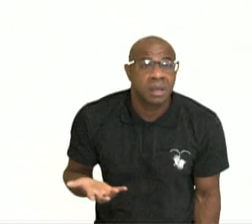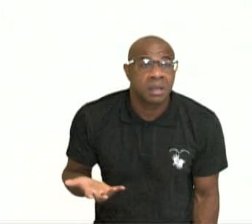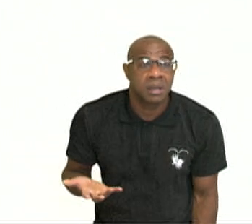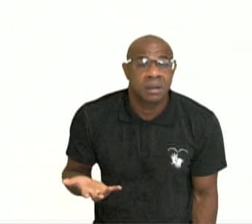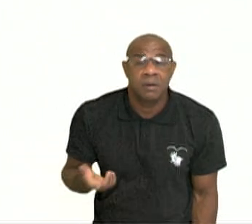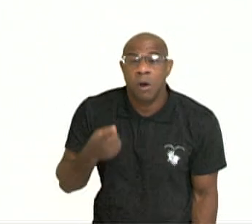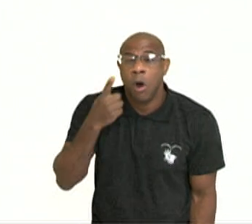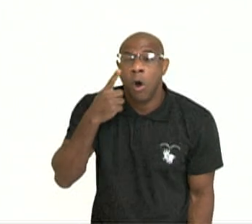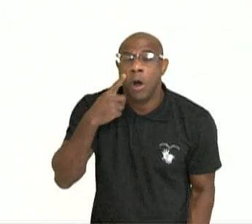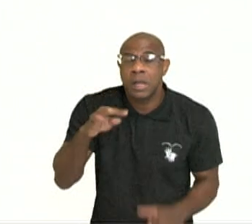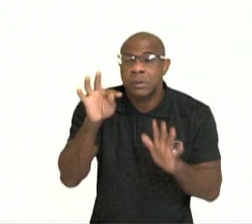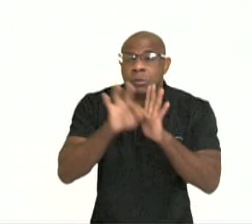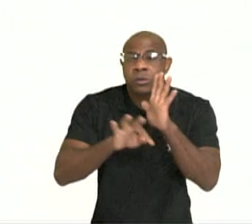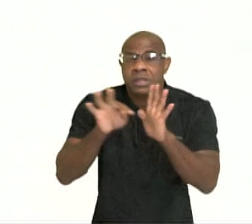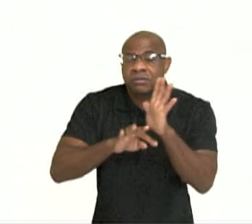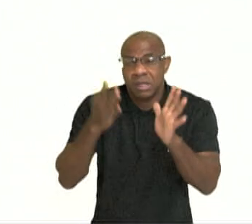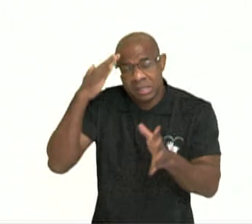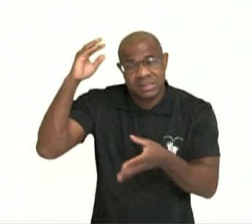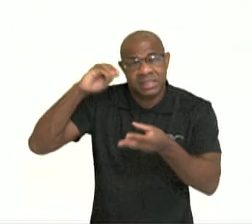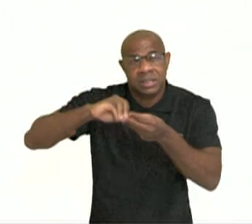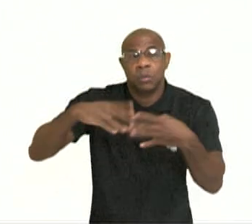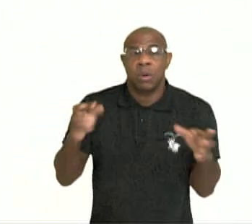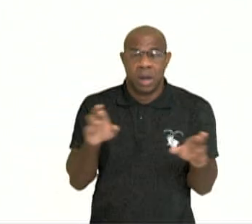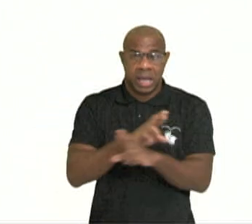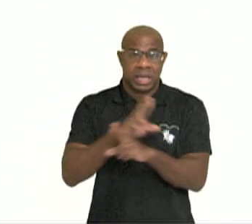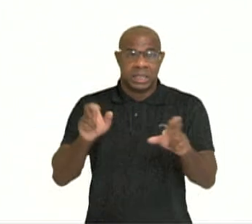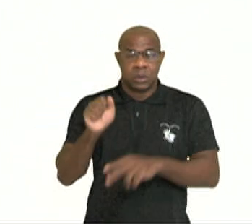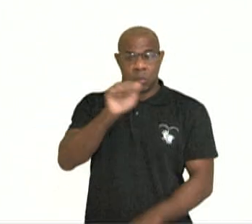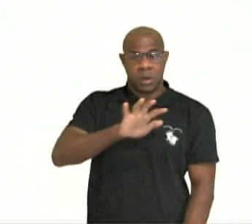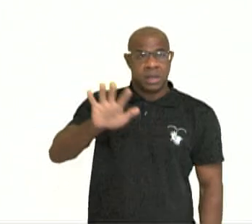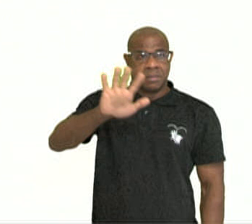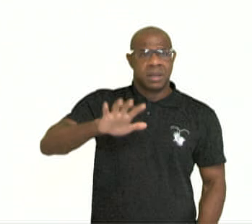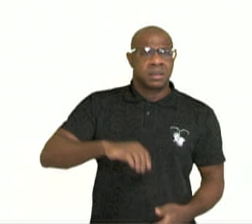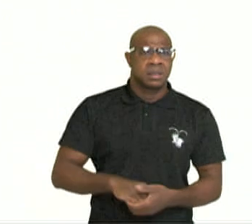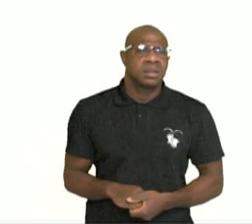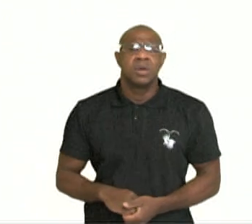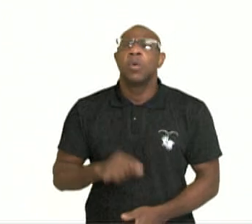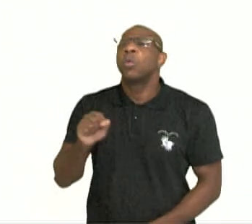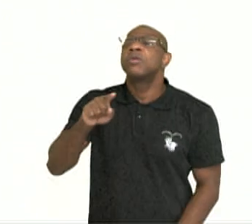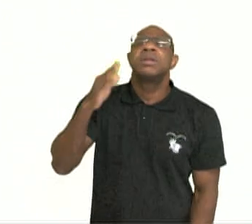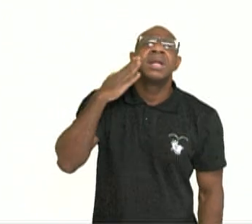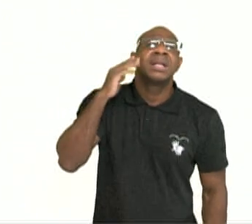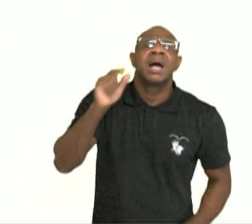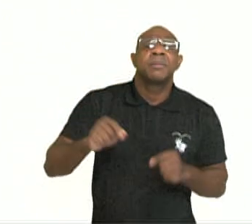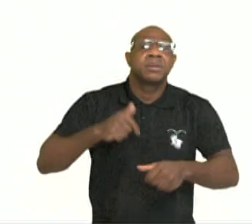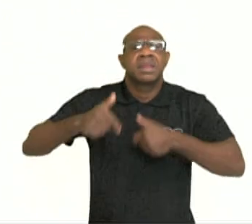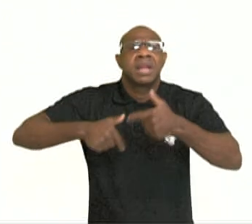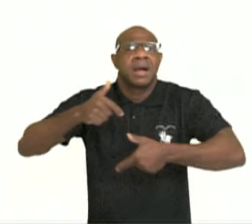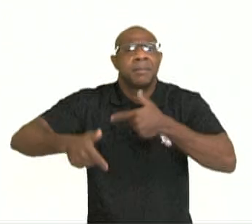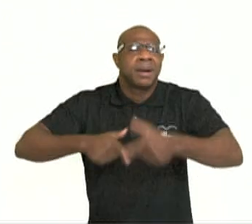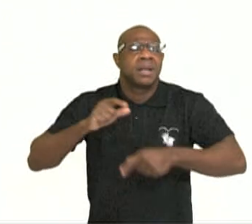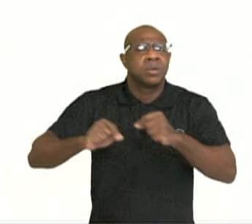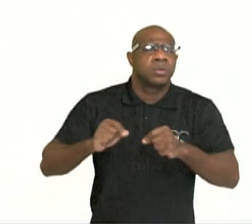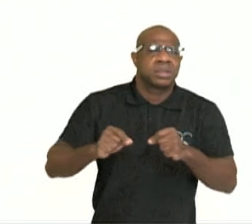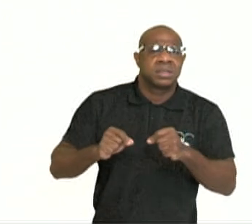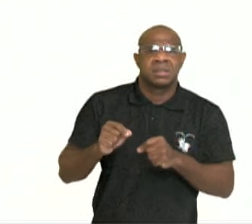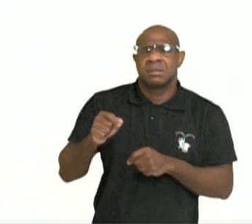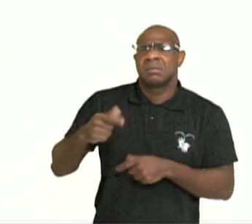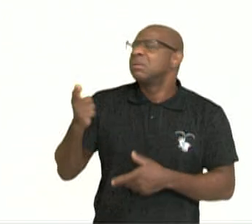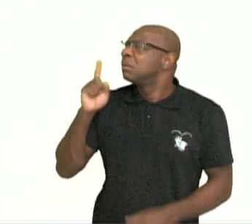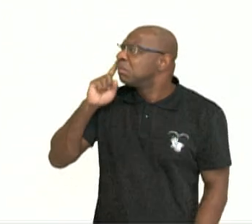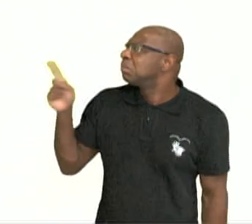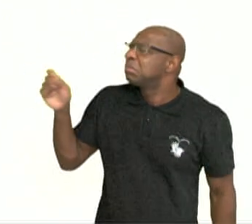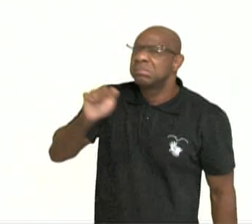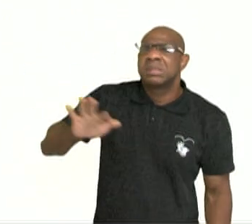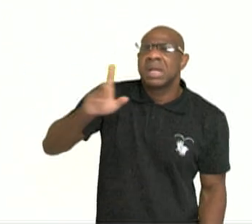no texto e entender qual é a relação com a imagem? O que você sabe sobre a atividade humana retratada na imagem?